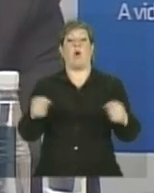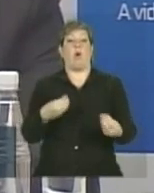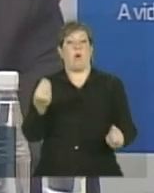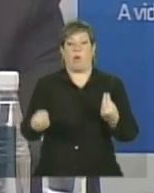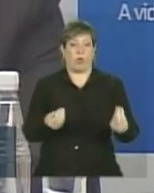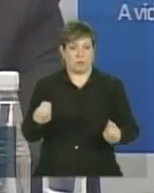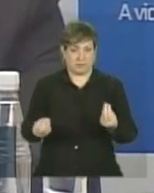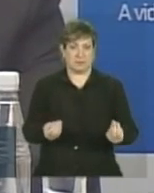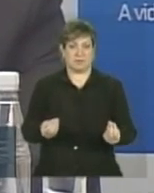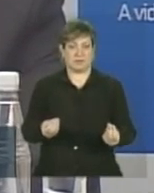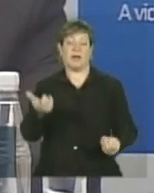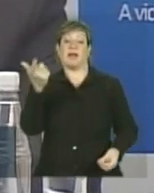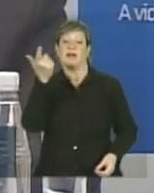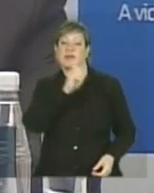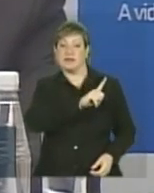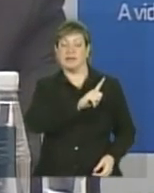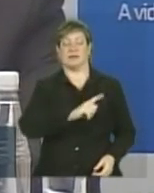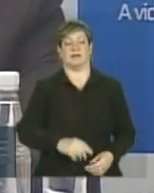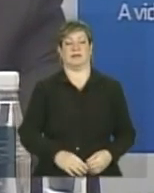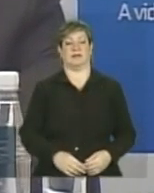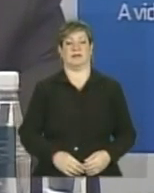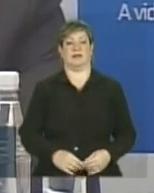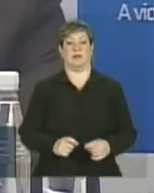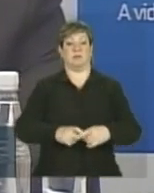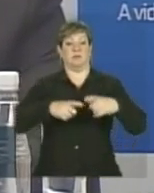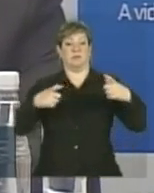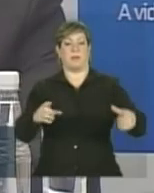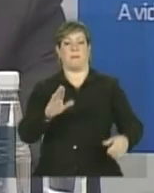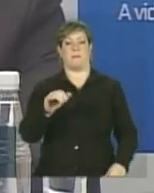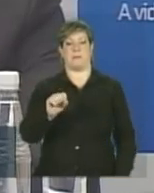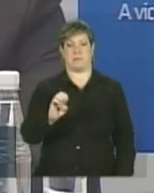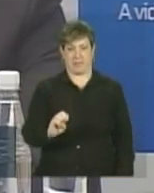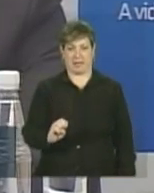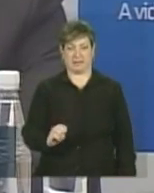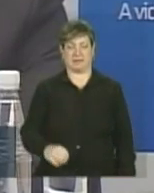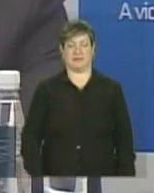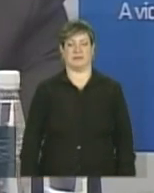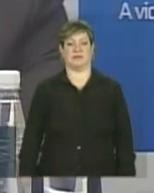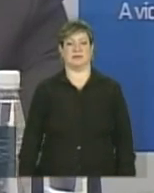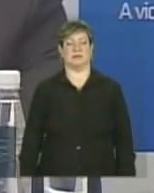de ganhar, aumentando a sua base,